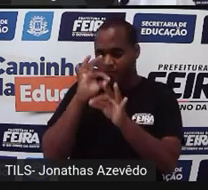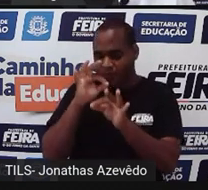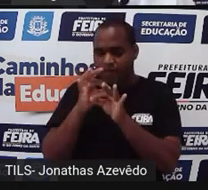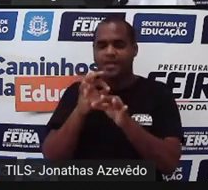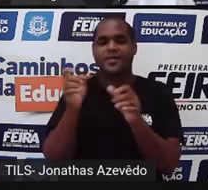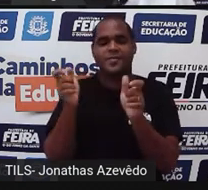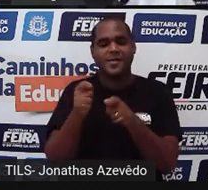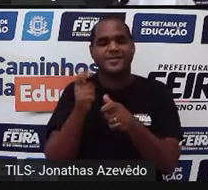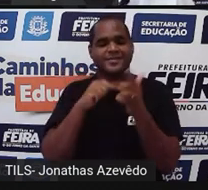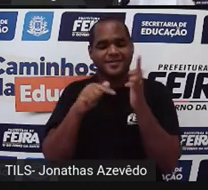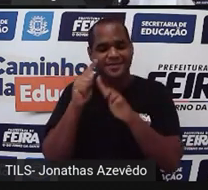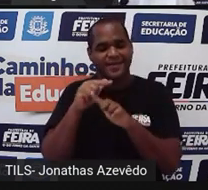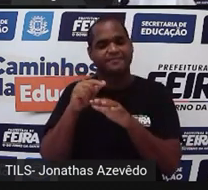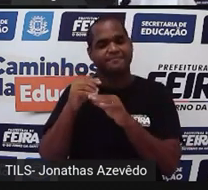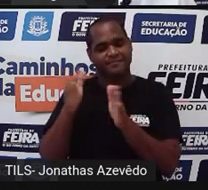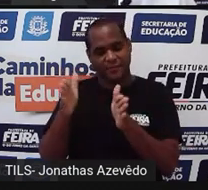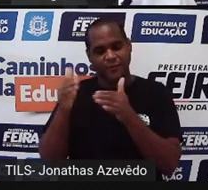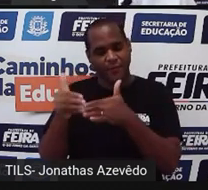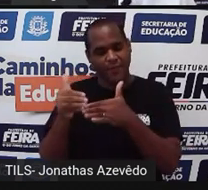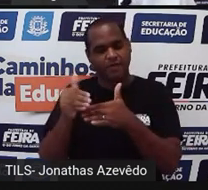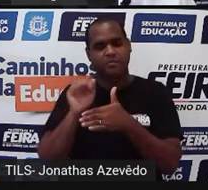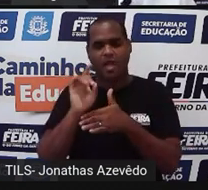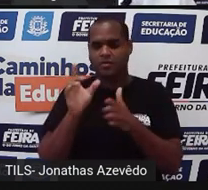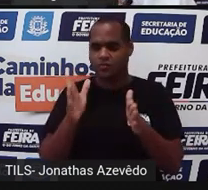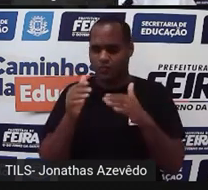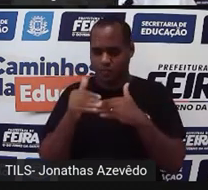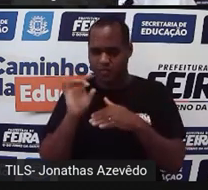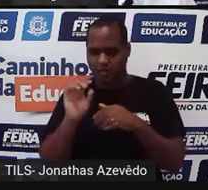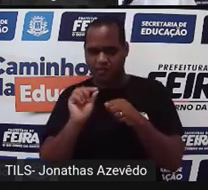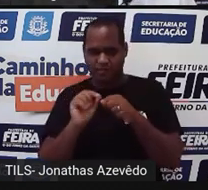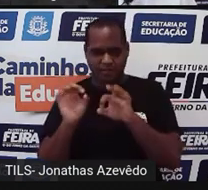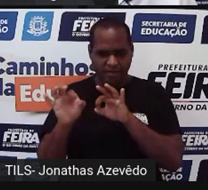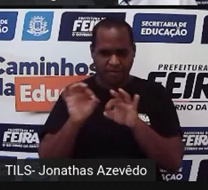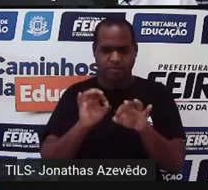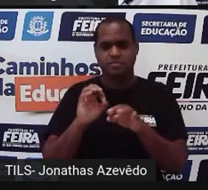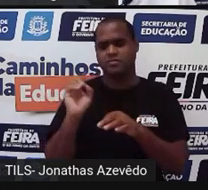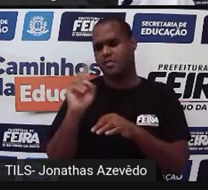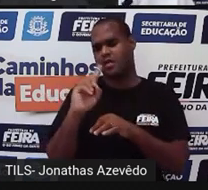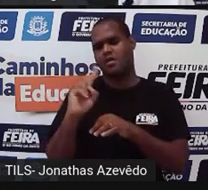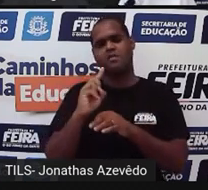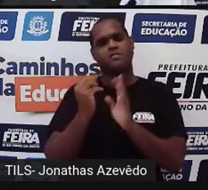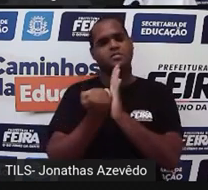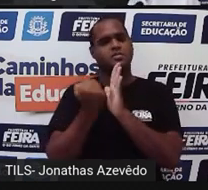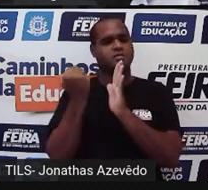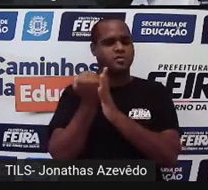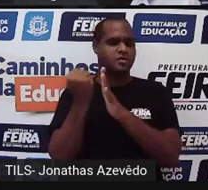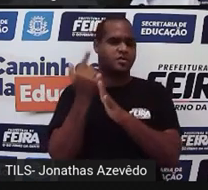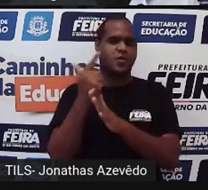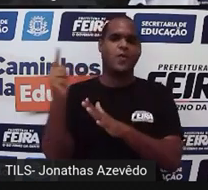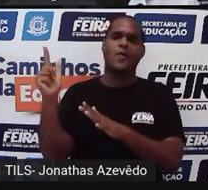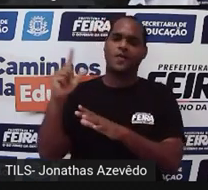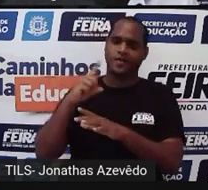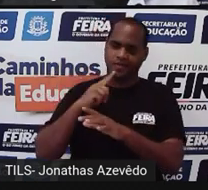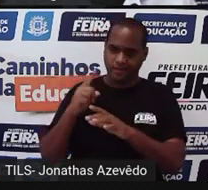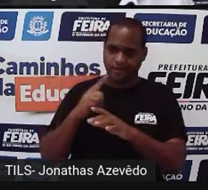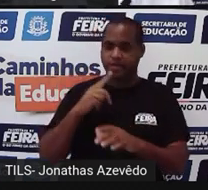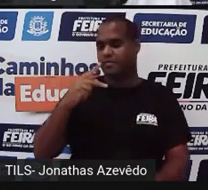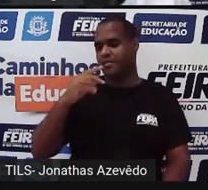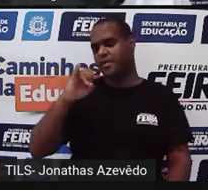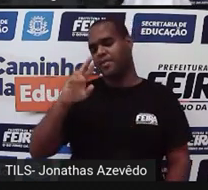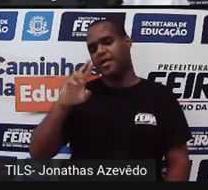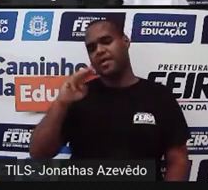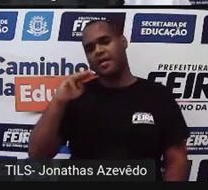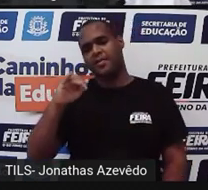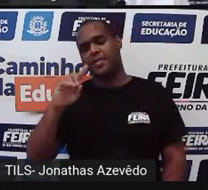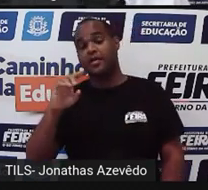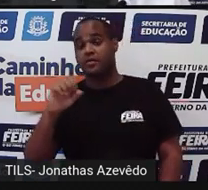cubos. Só que só tem cubo para fazer? Não. Tem mais as pirâmides, por isso que eu estou escrevendo ali, ó, mais.